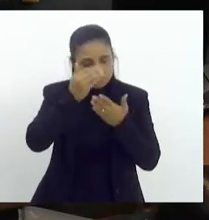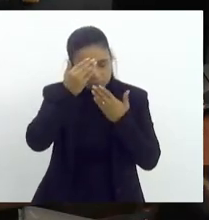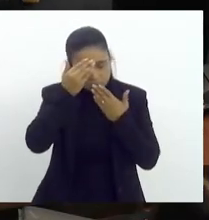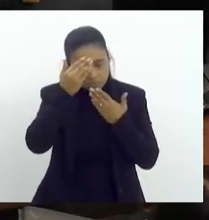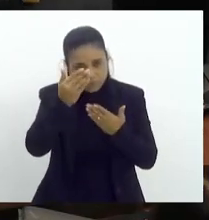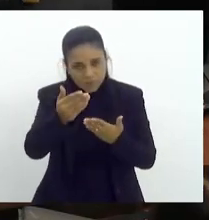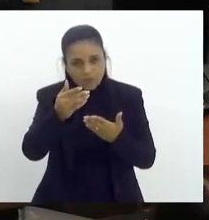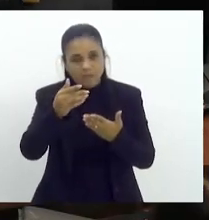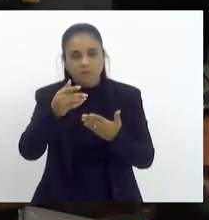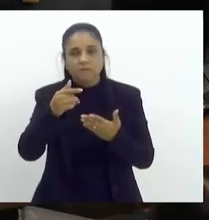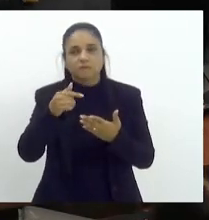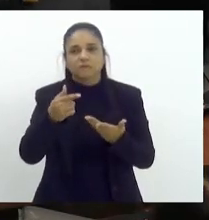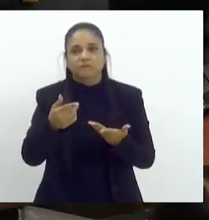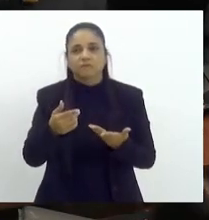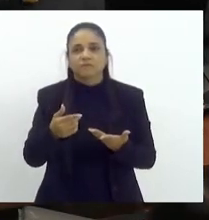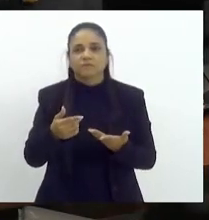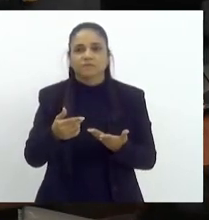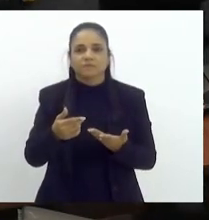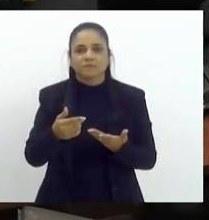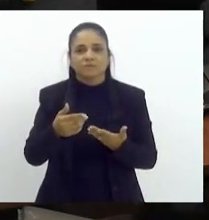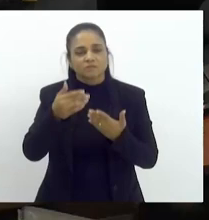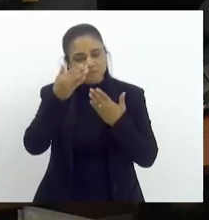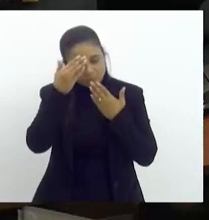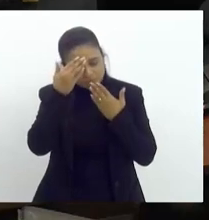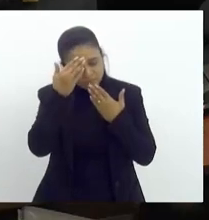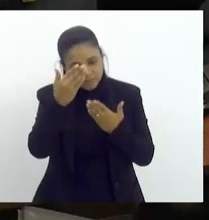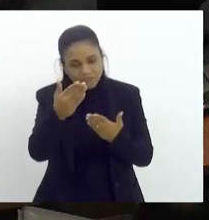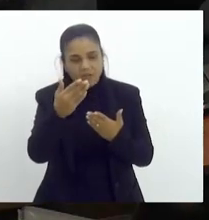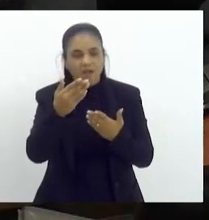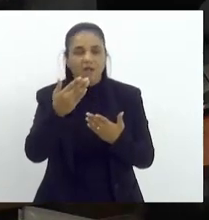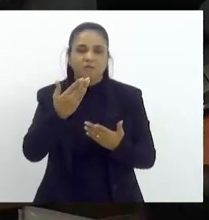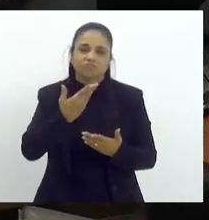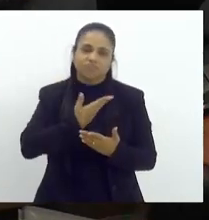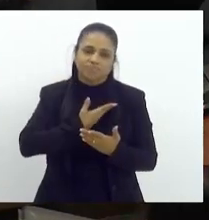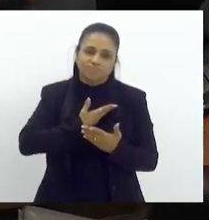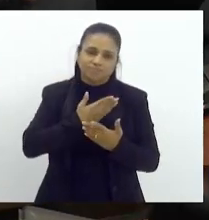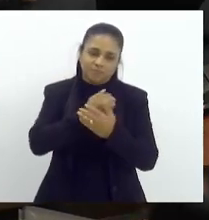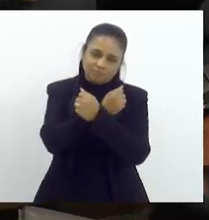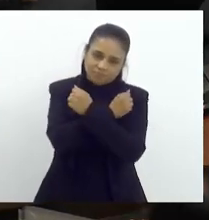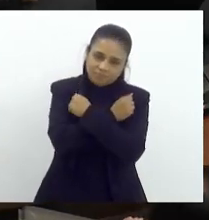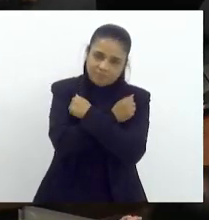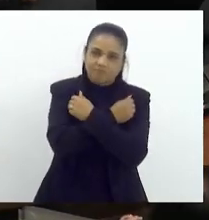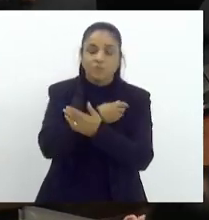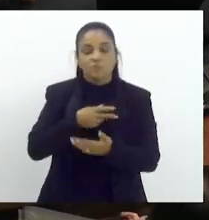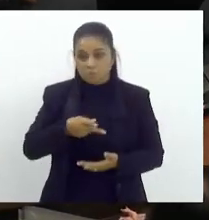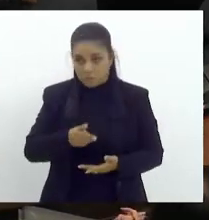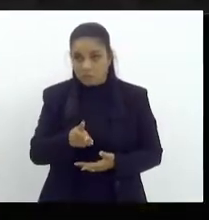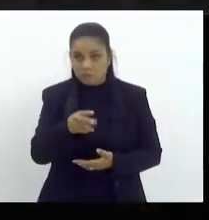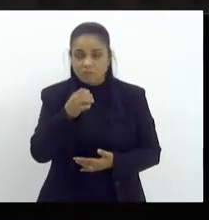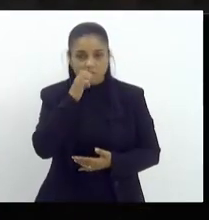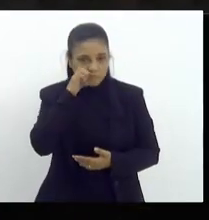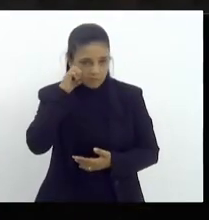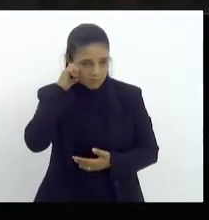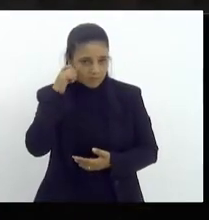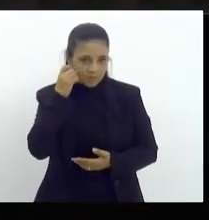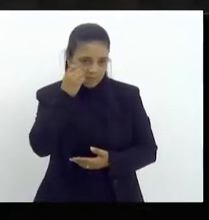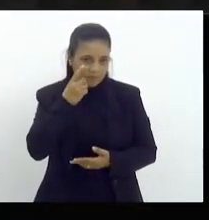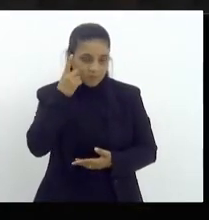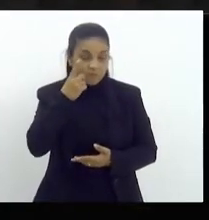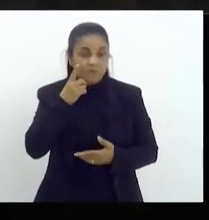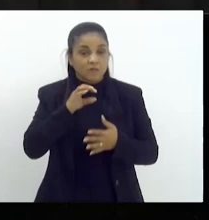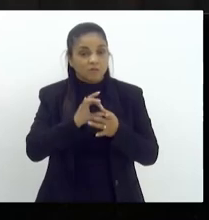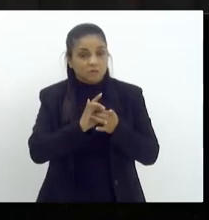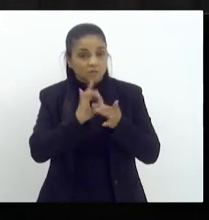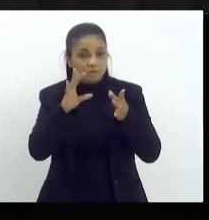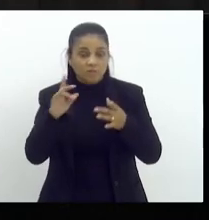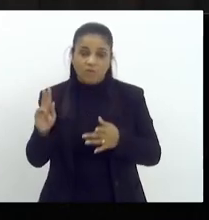aqui obrigado obrigado irmão um abraço pode pode seguir por favor tá então a gente já atualizou